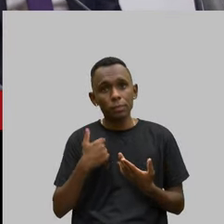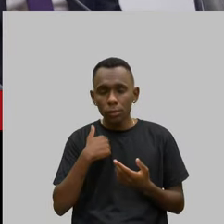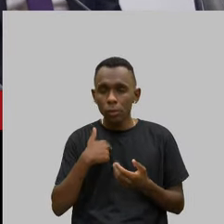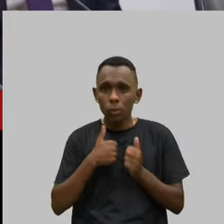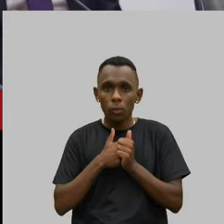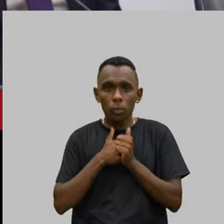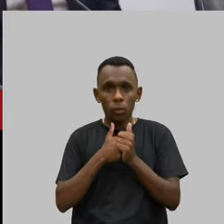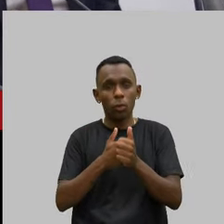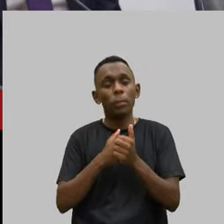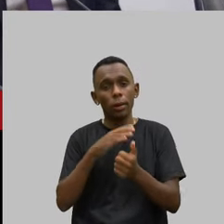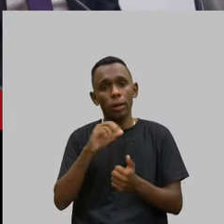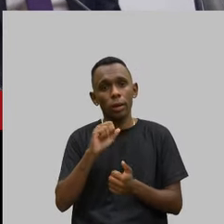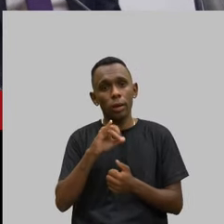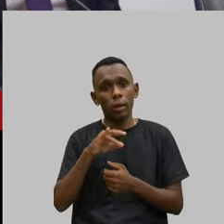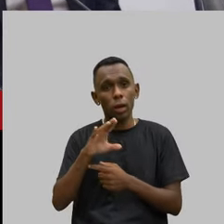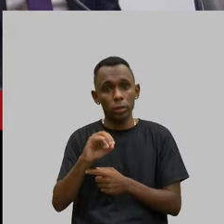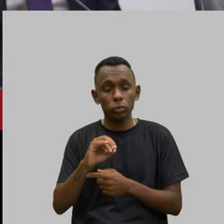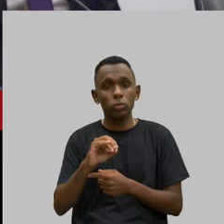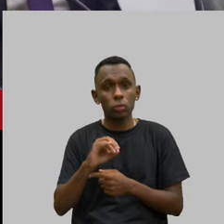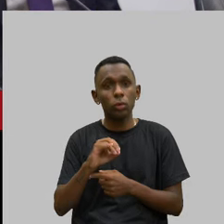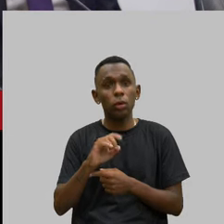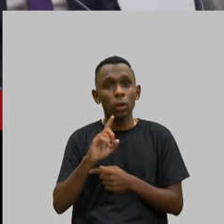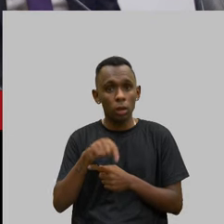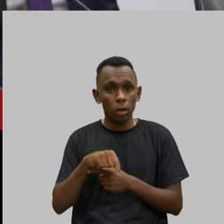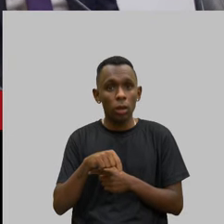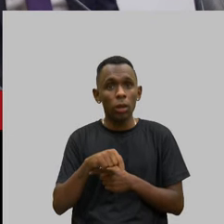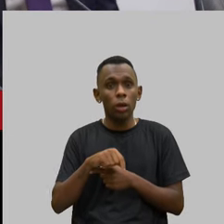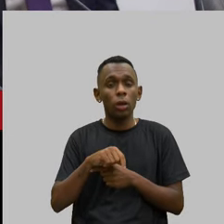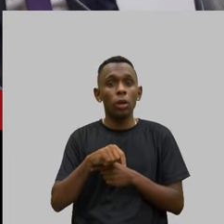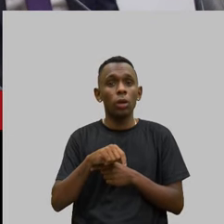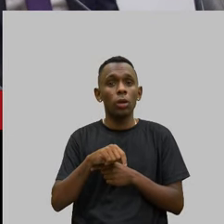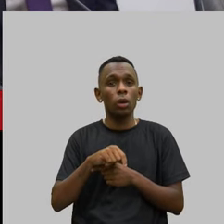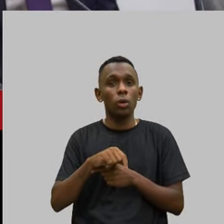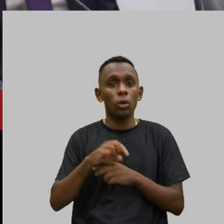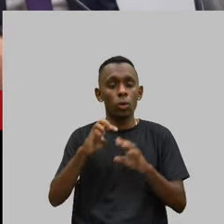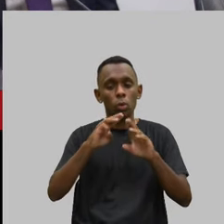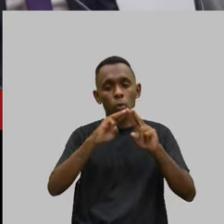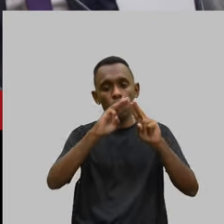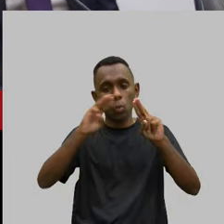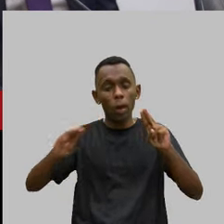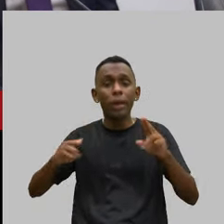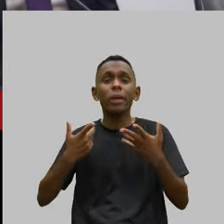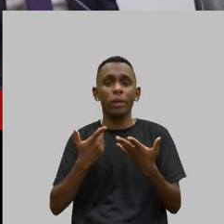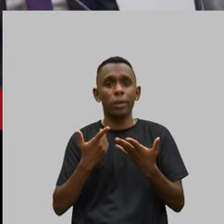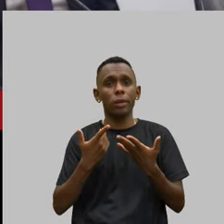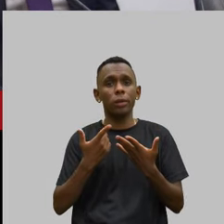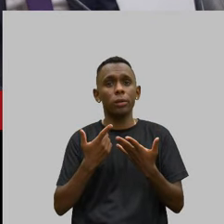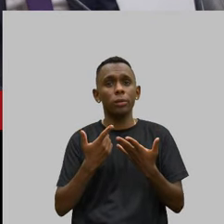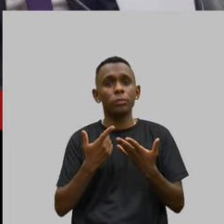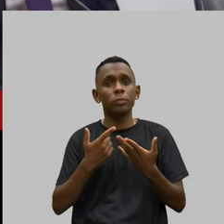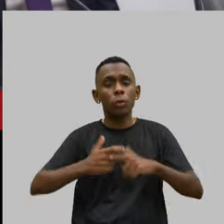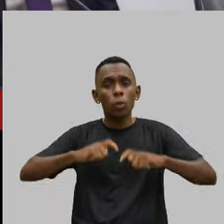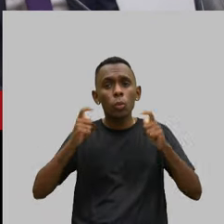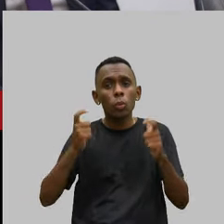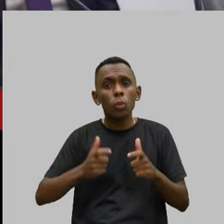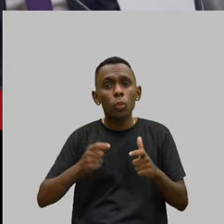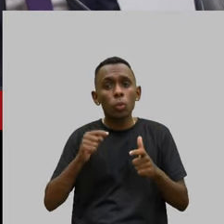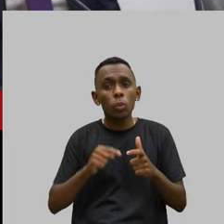o Cássio aqui de que tanto na ueng como na unimontes Ach um espaçozinho